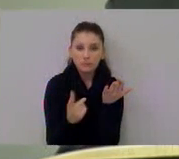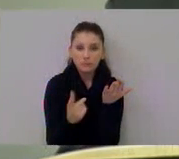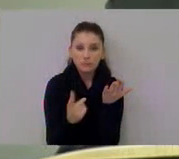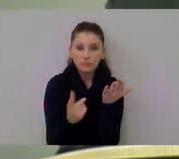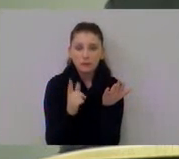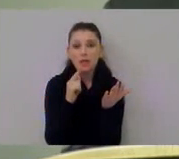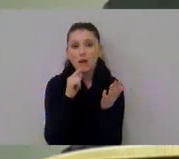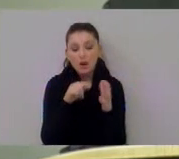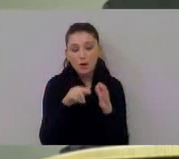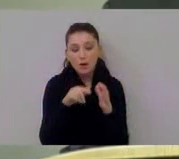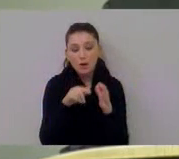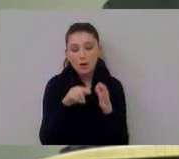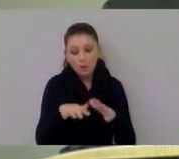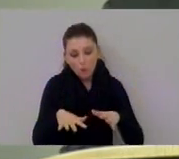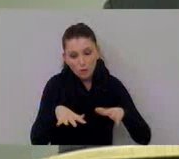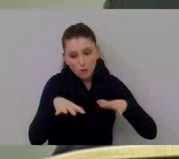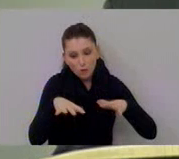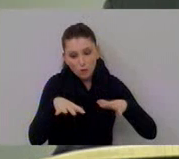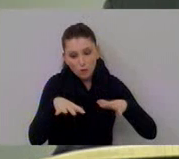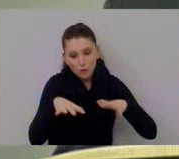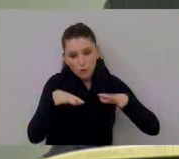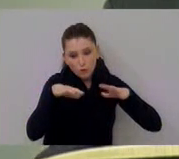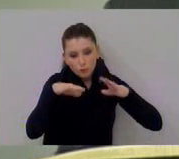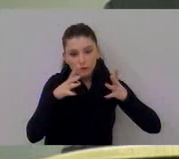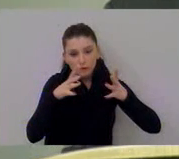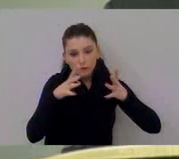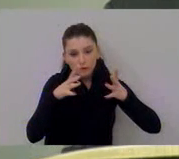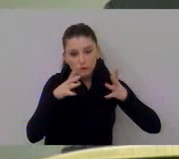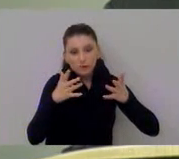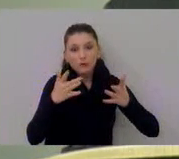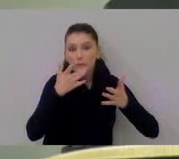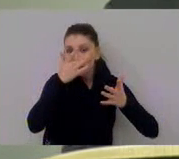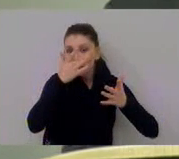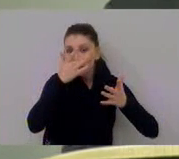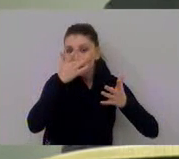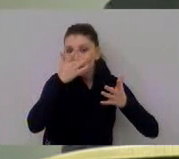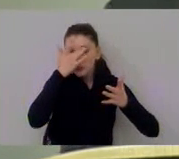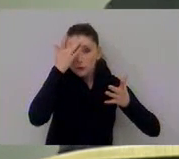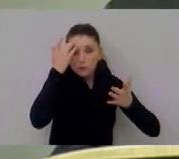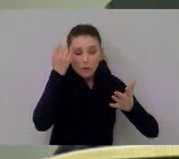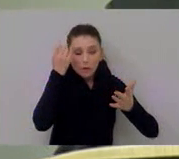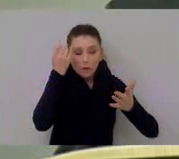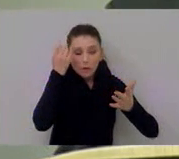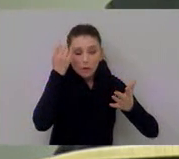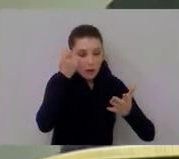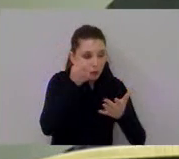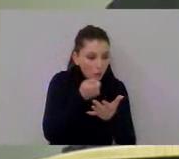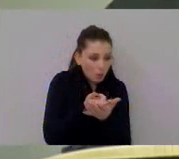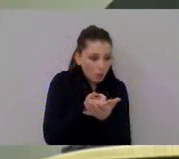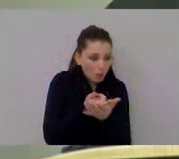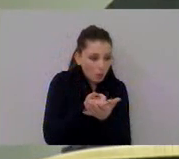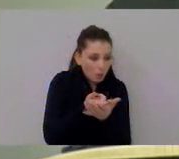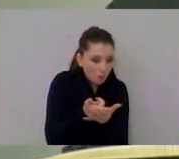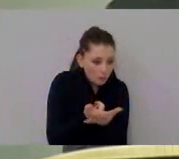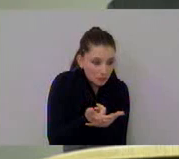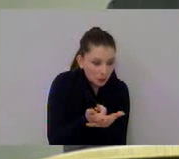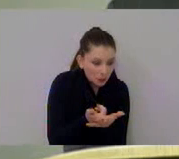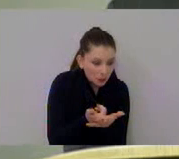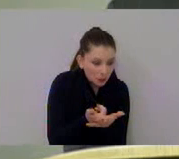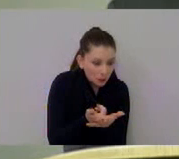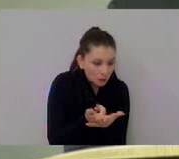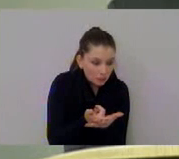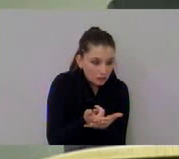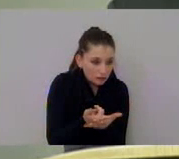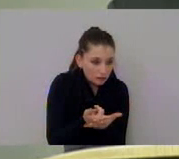compra em 10 vezes, não terminou de pagar e novamente ficou sem